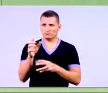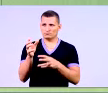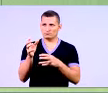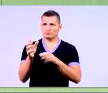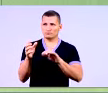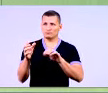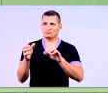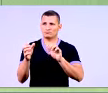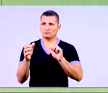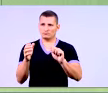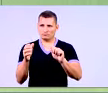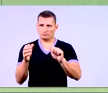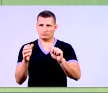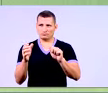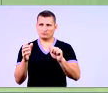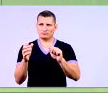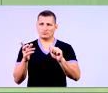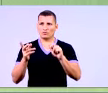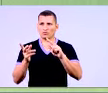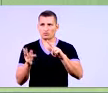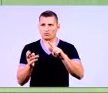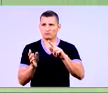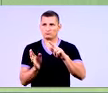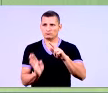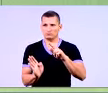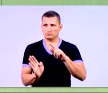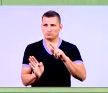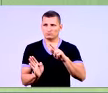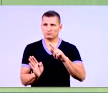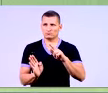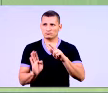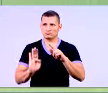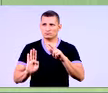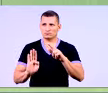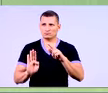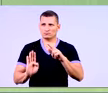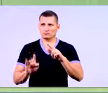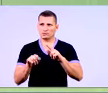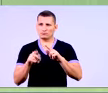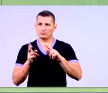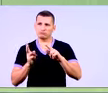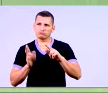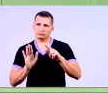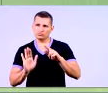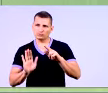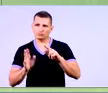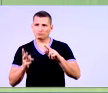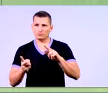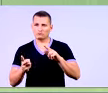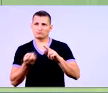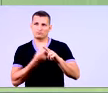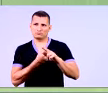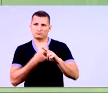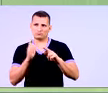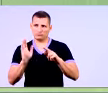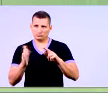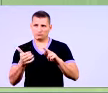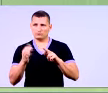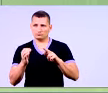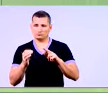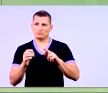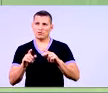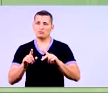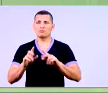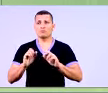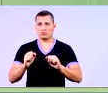igual ao valor de b ele permaneceu com o mesmo valor inicial que já era 10 agora poderia ser um valor